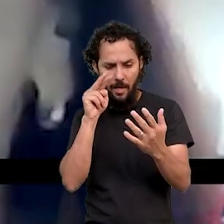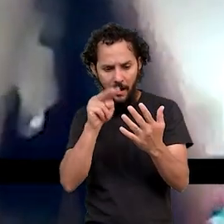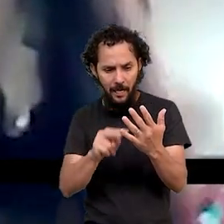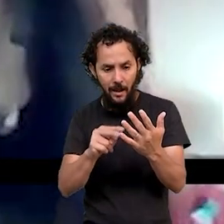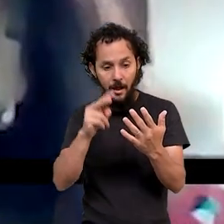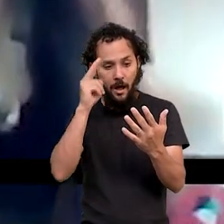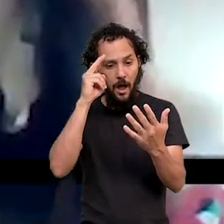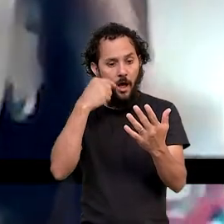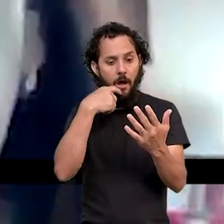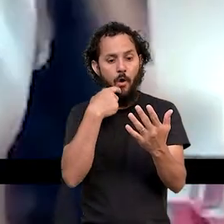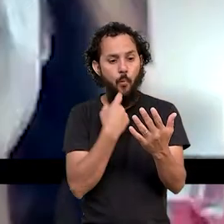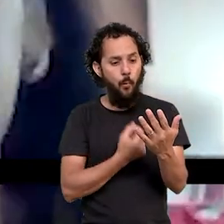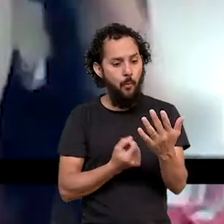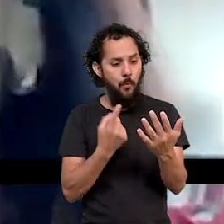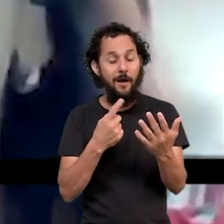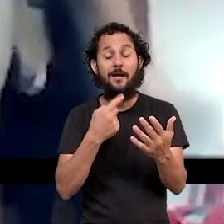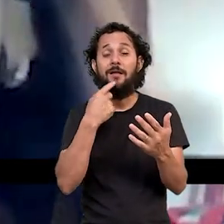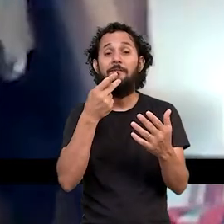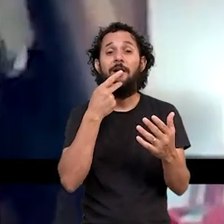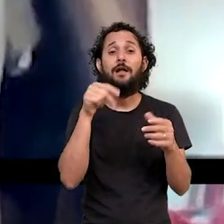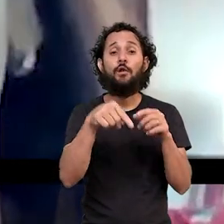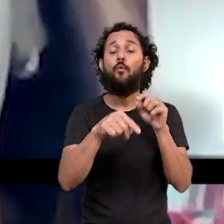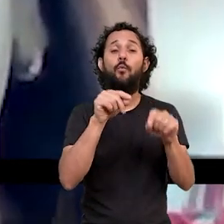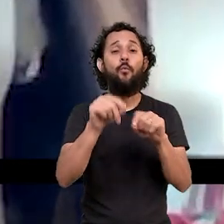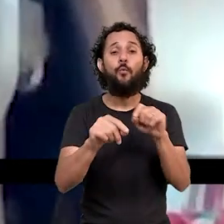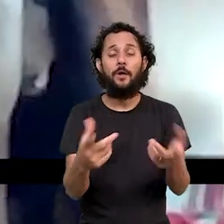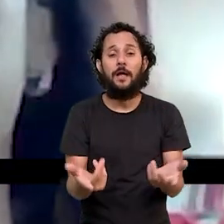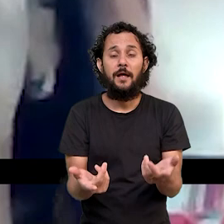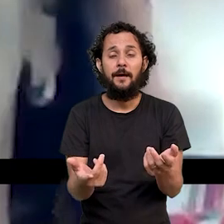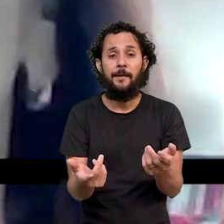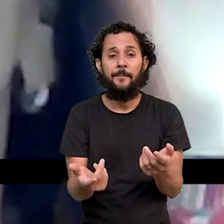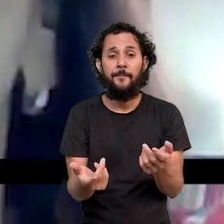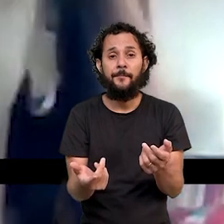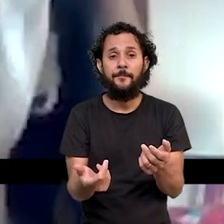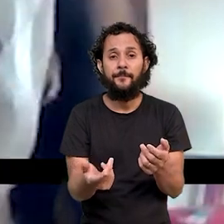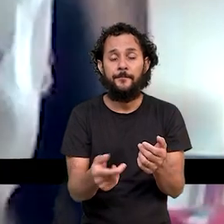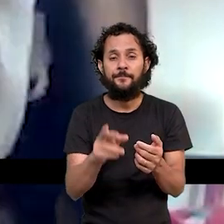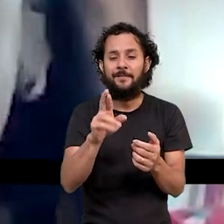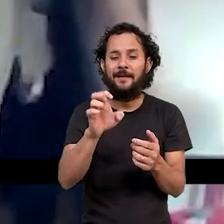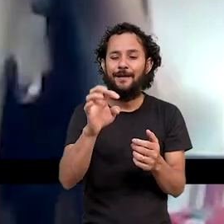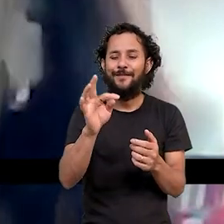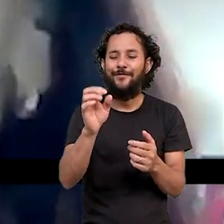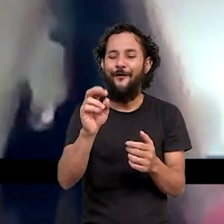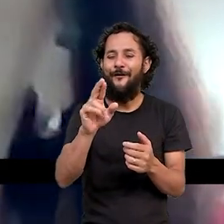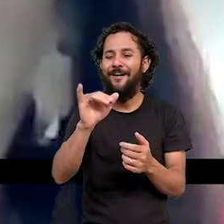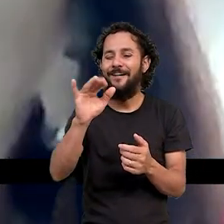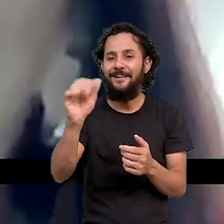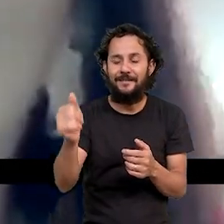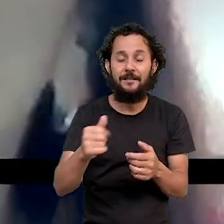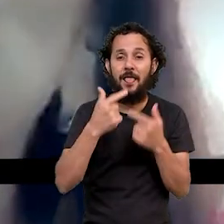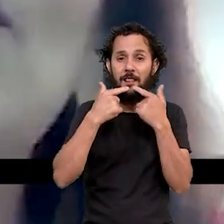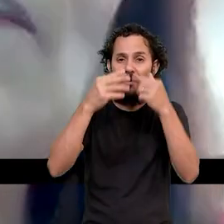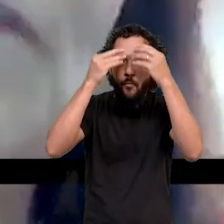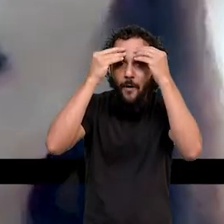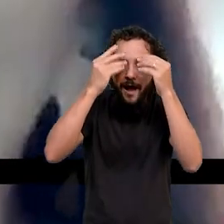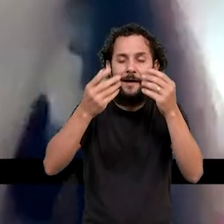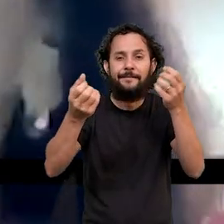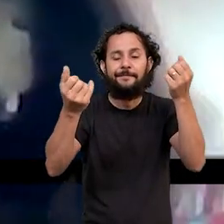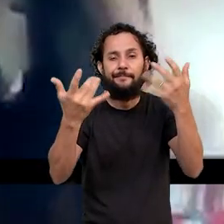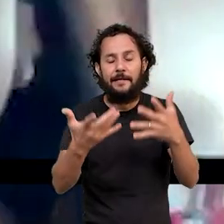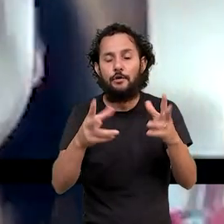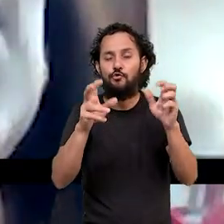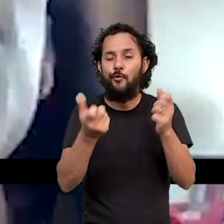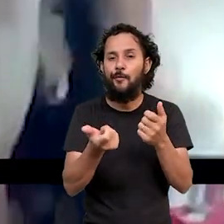resgatamos esta obra dele, porque ele fala da retórica, ele fala da linguagem, ele fala